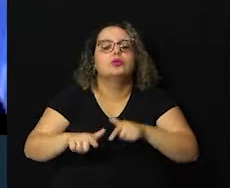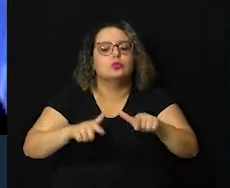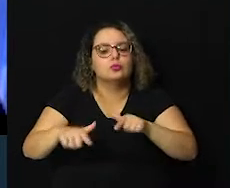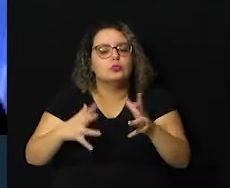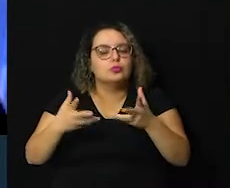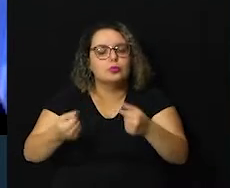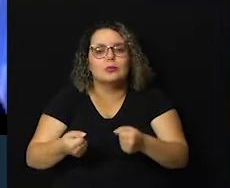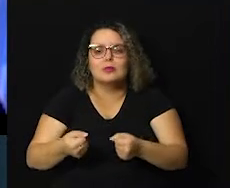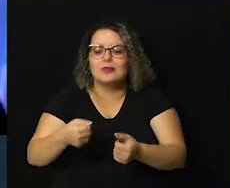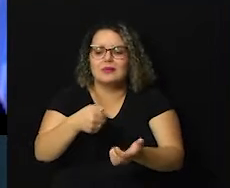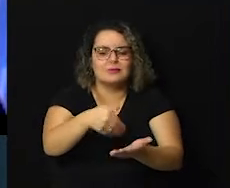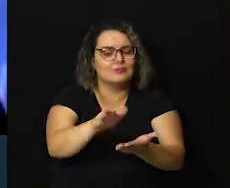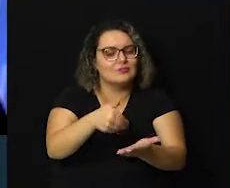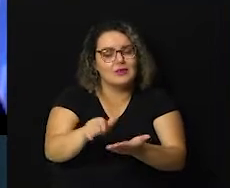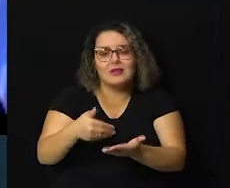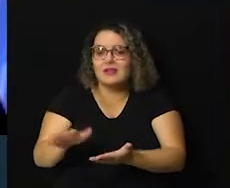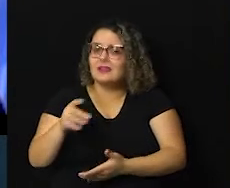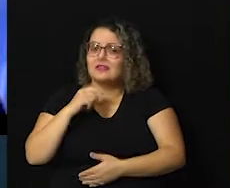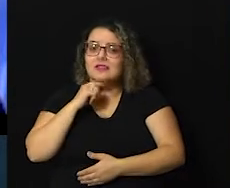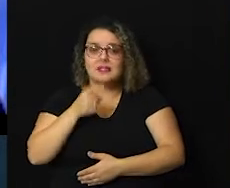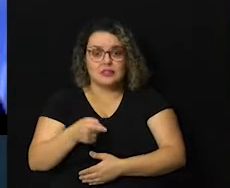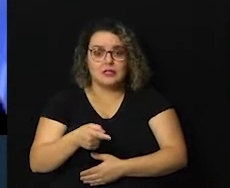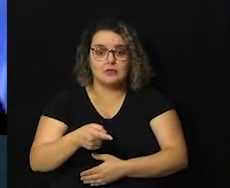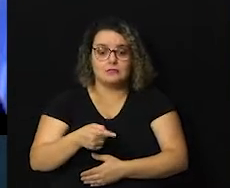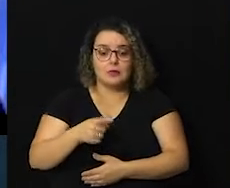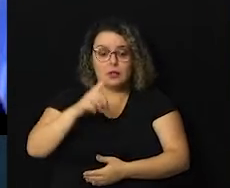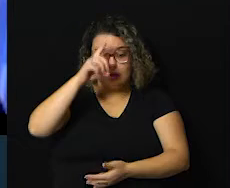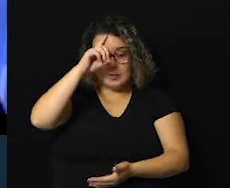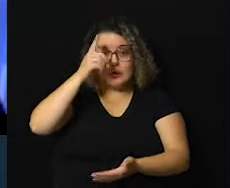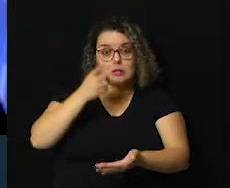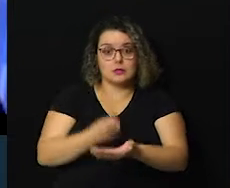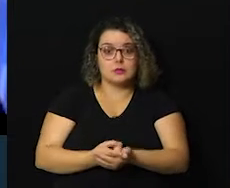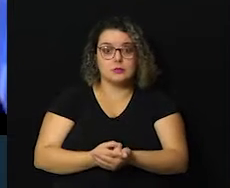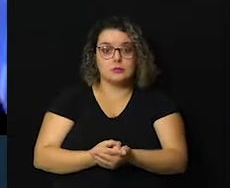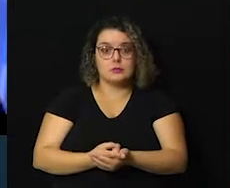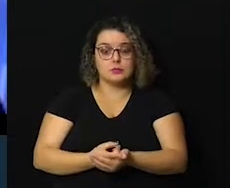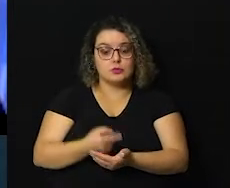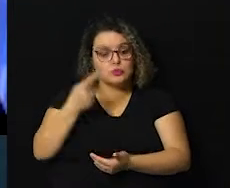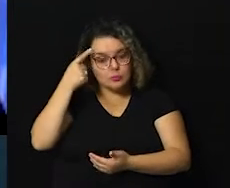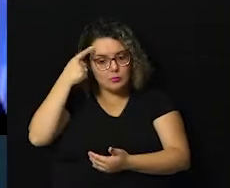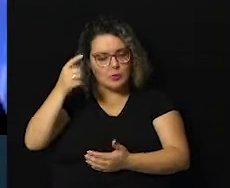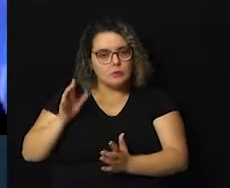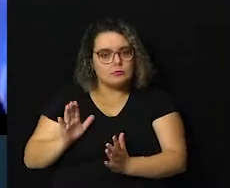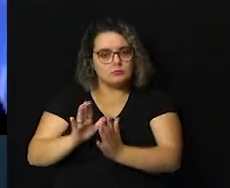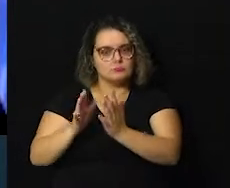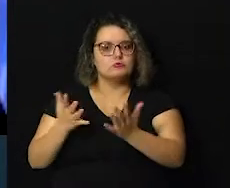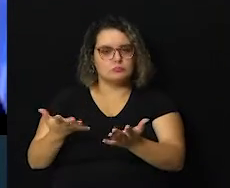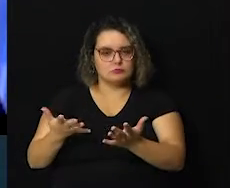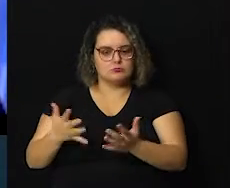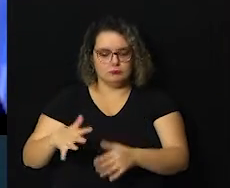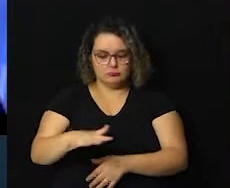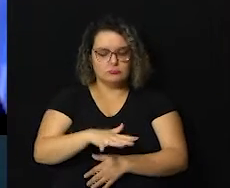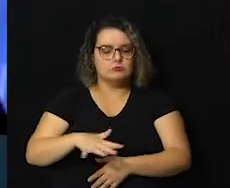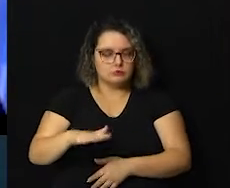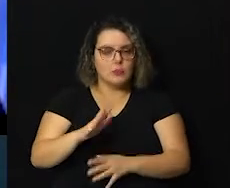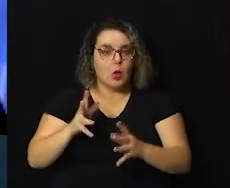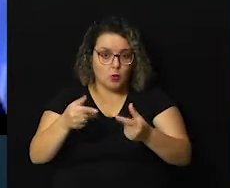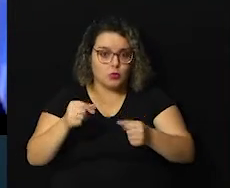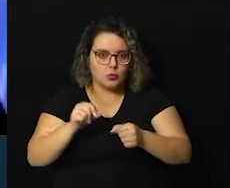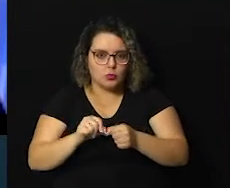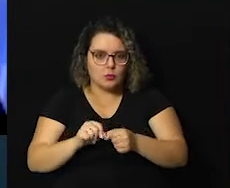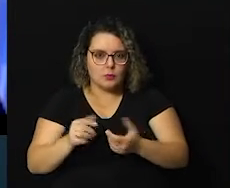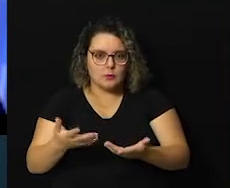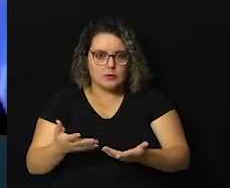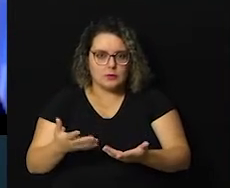aqui da gente não tem notícia ninguém eu decidi na frente de negócios na empresa porque o que